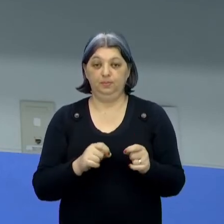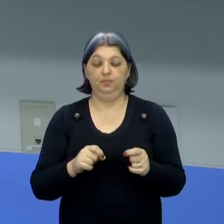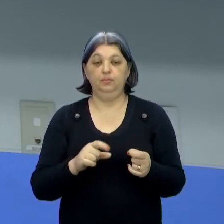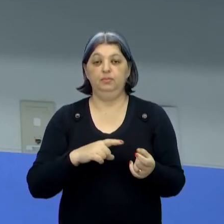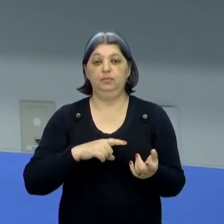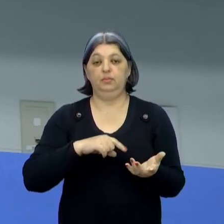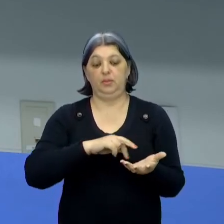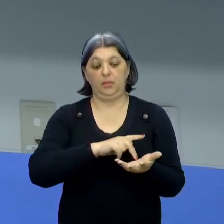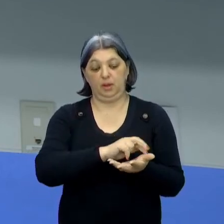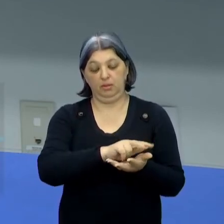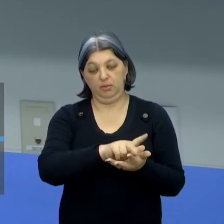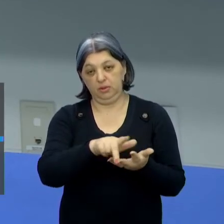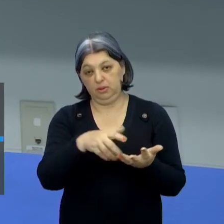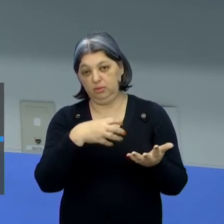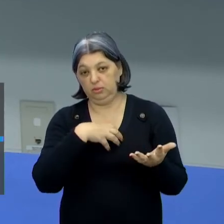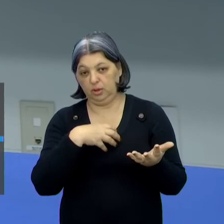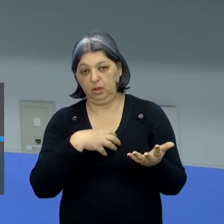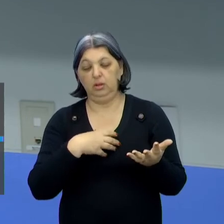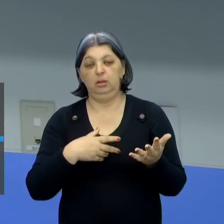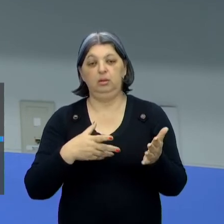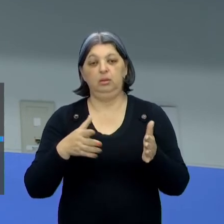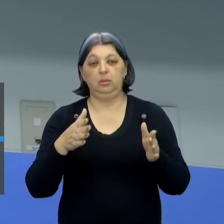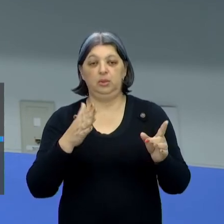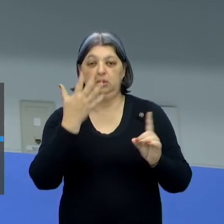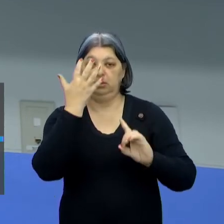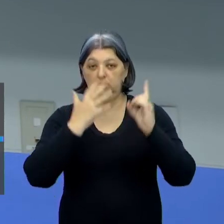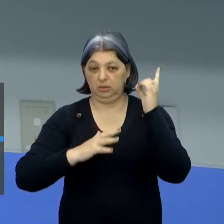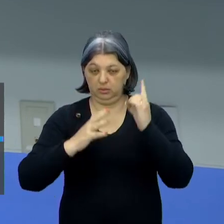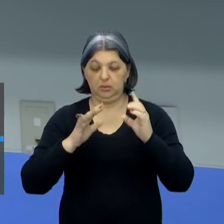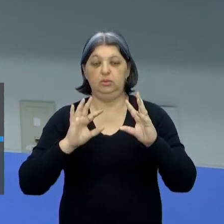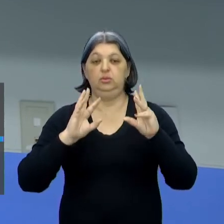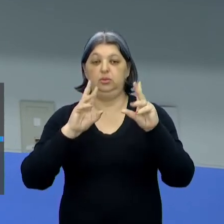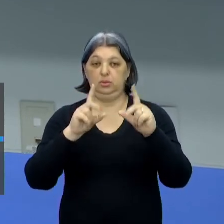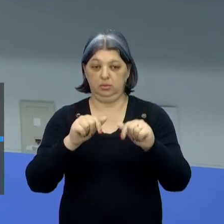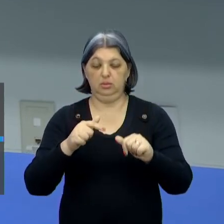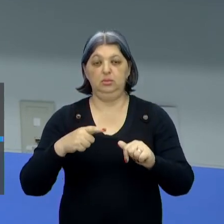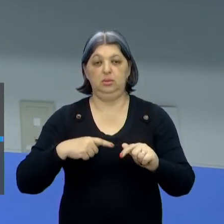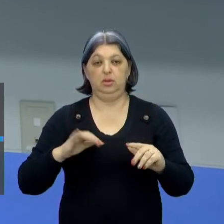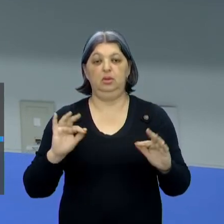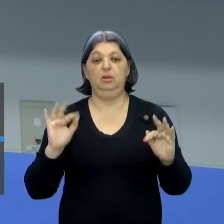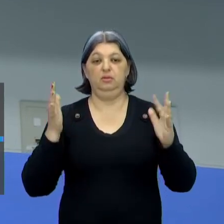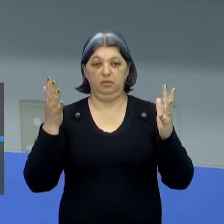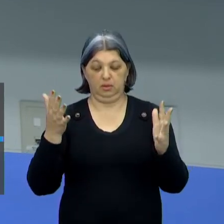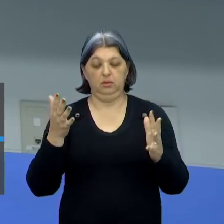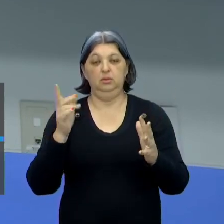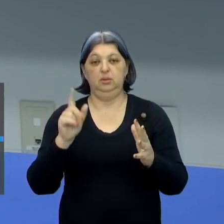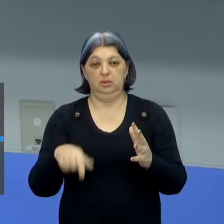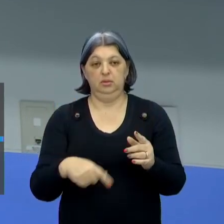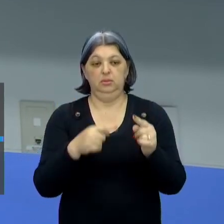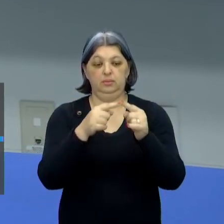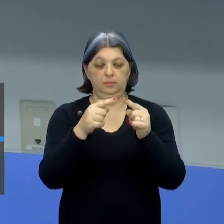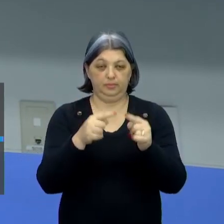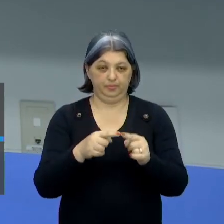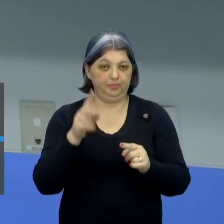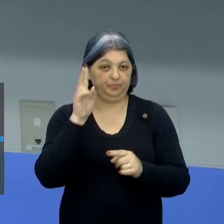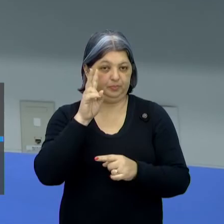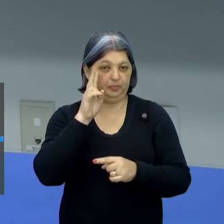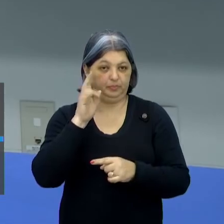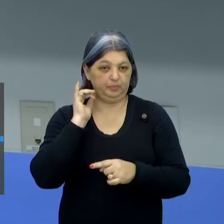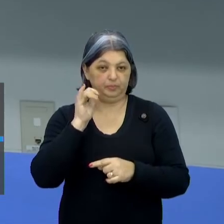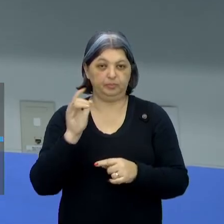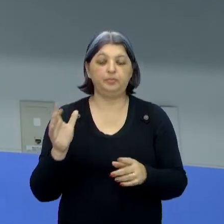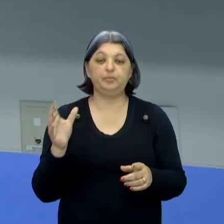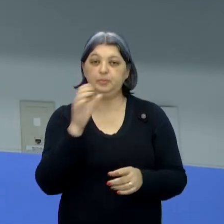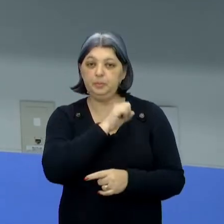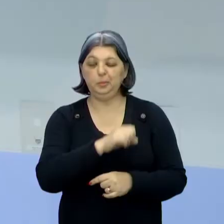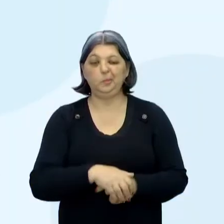muitos formatos do carnaval e todos eles carregados com essa breve história que eu comentei com vocês. Vamos para a segunda